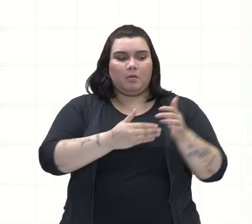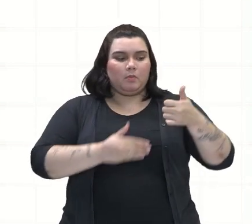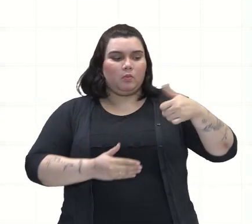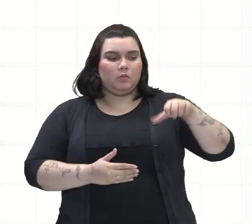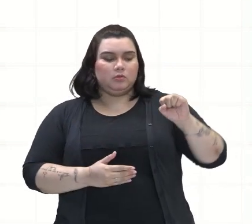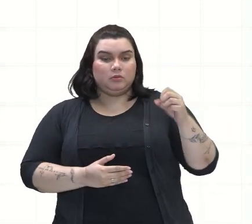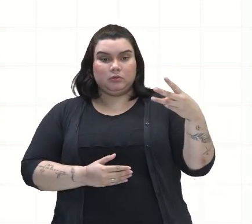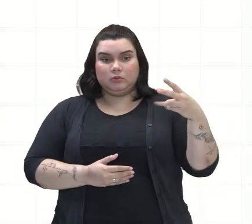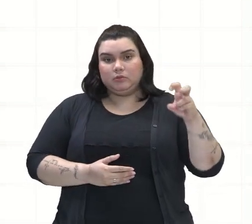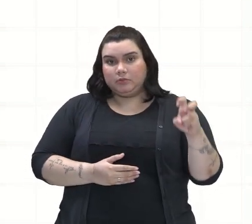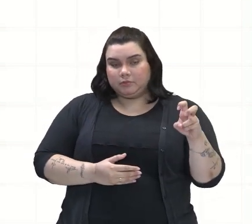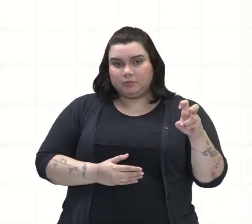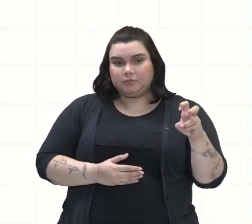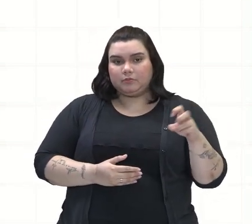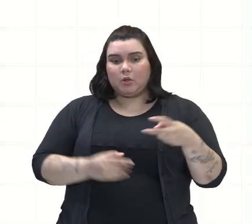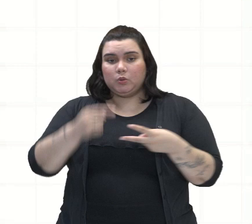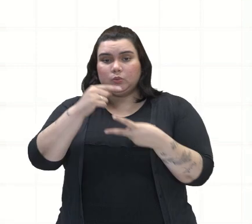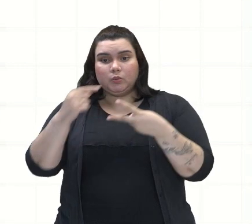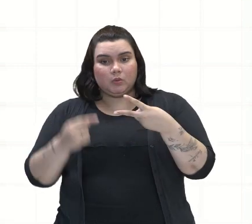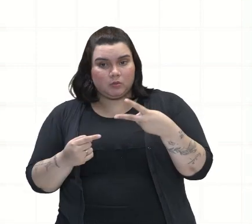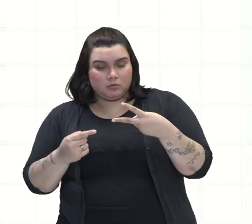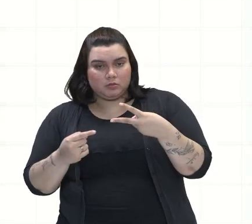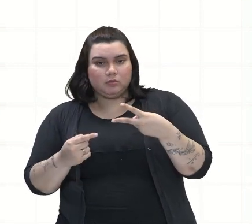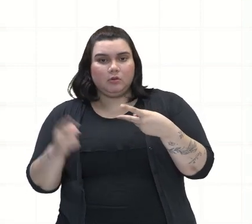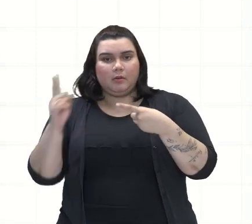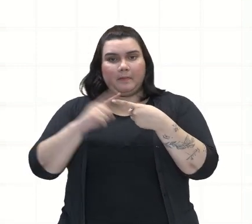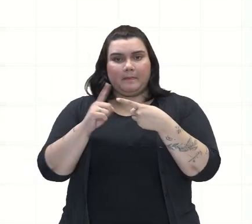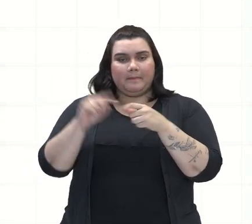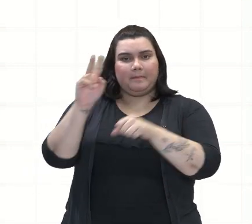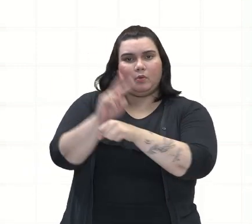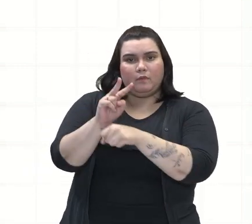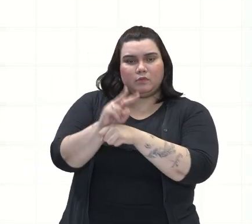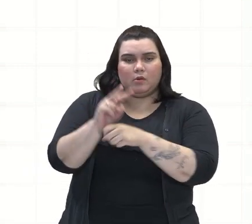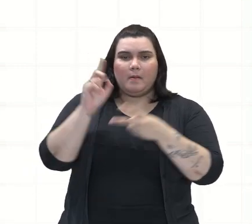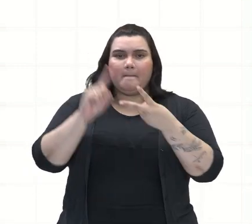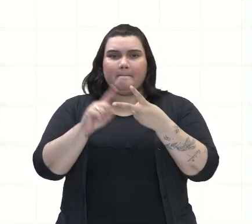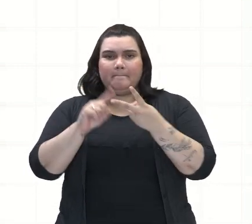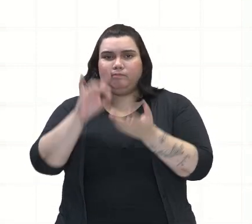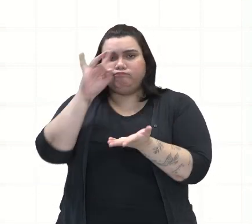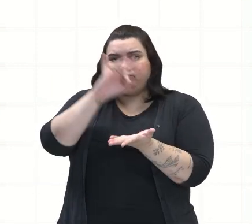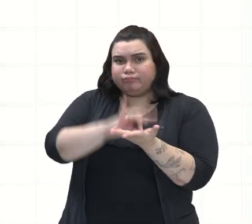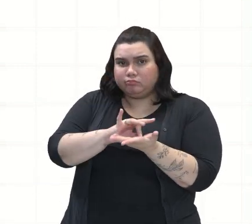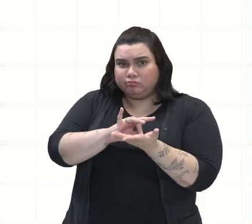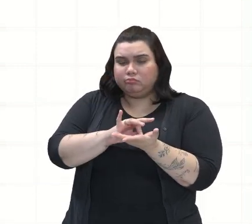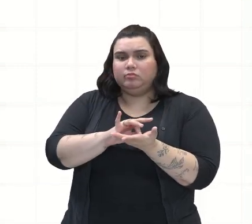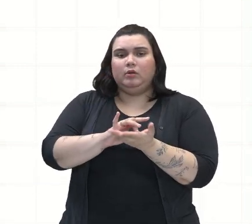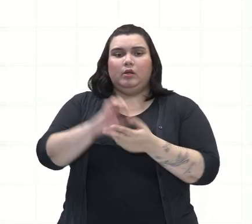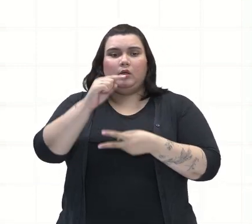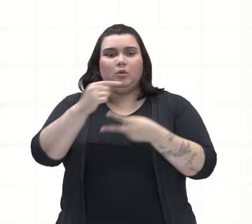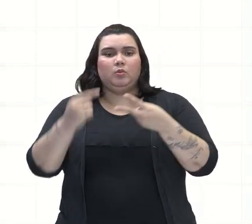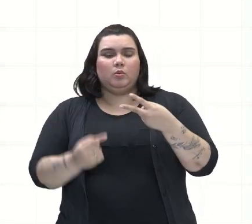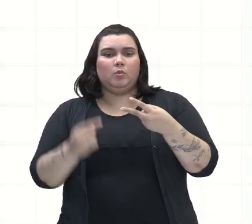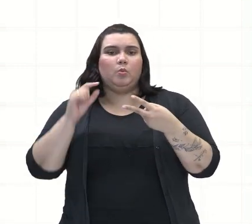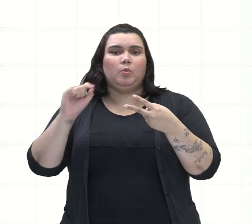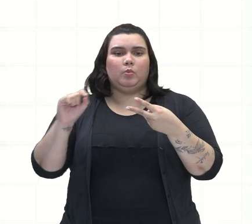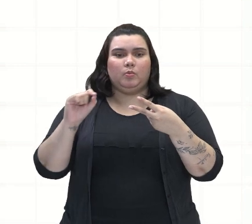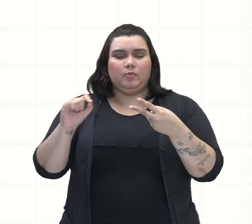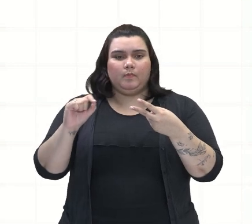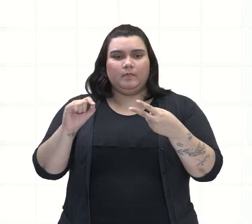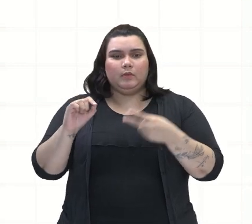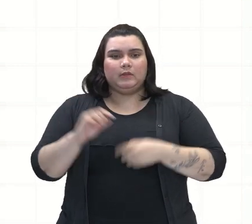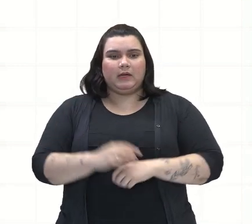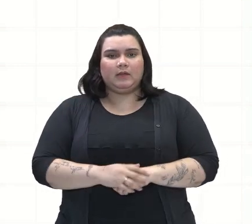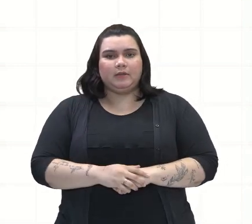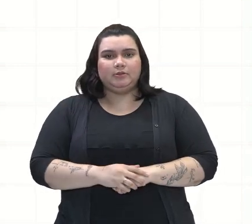35. Essas regências provisória e permanente, elas são chamadas de